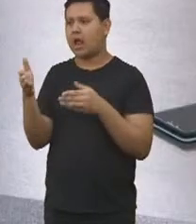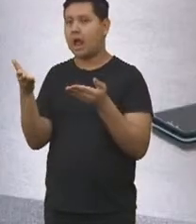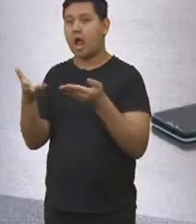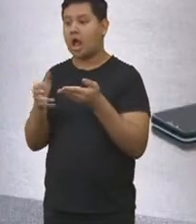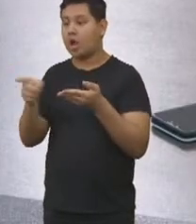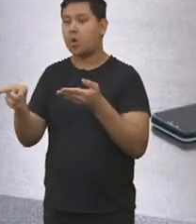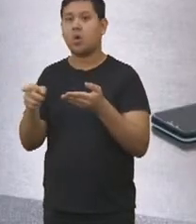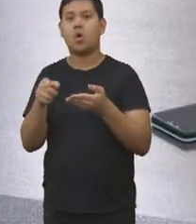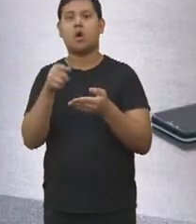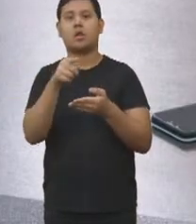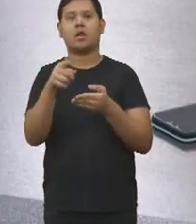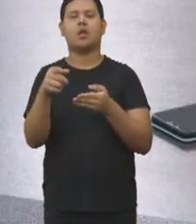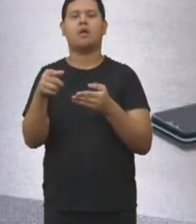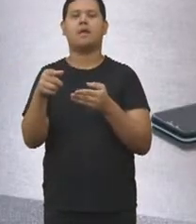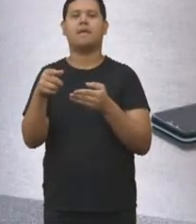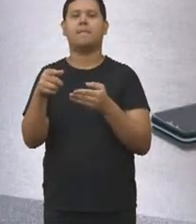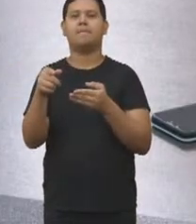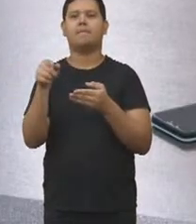nada, os funcionários.